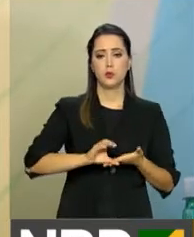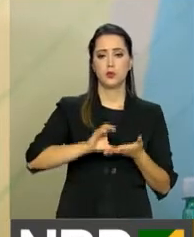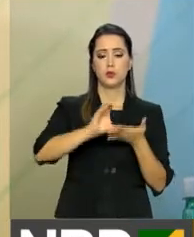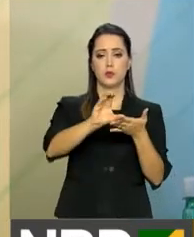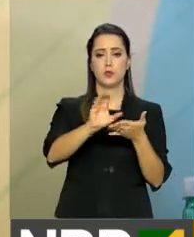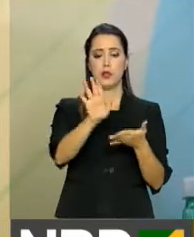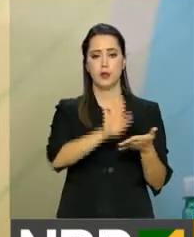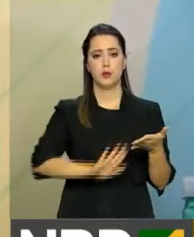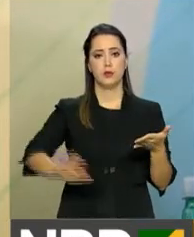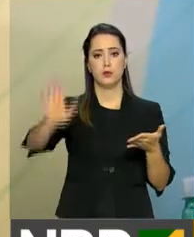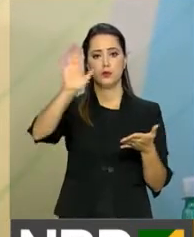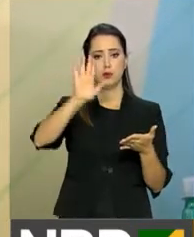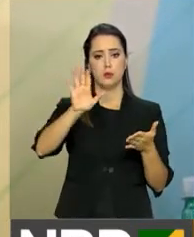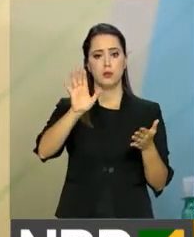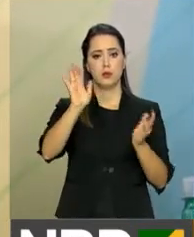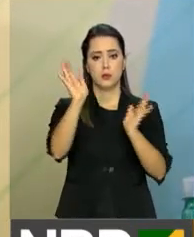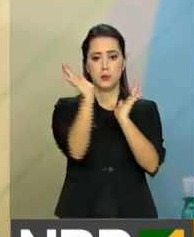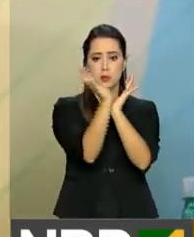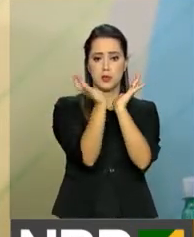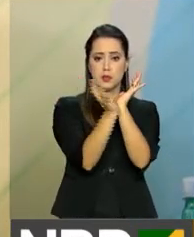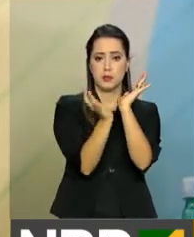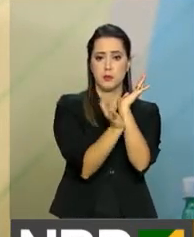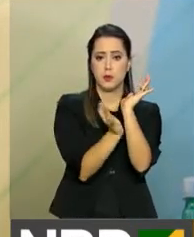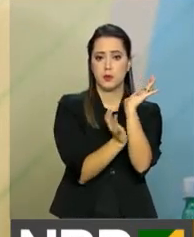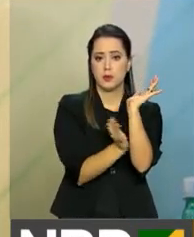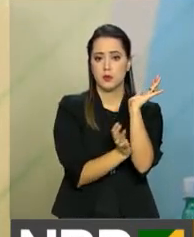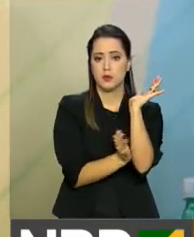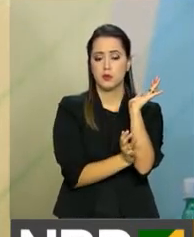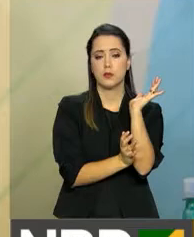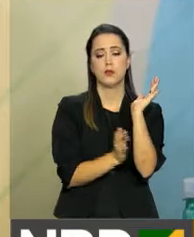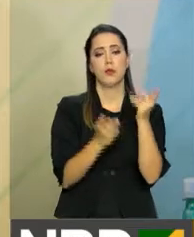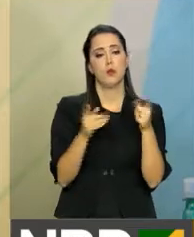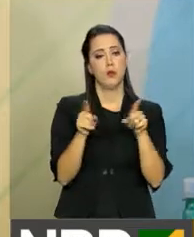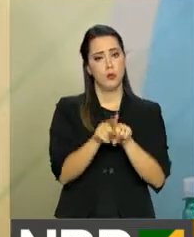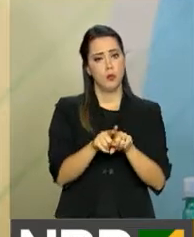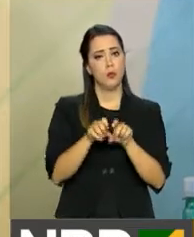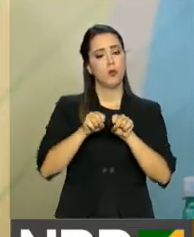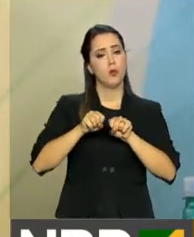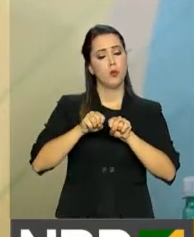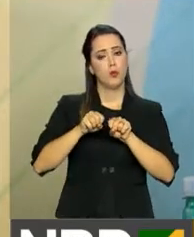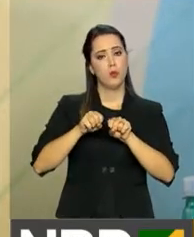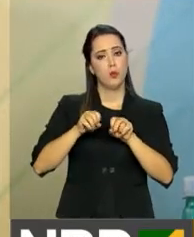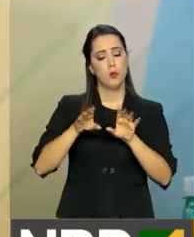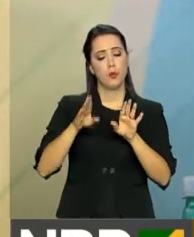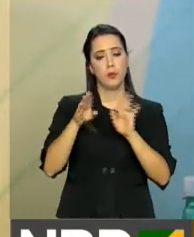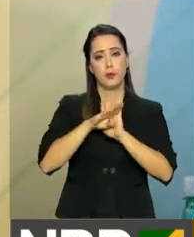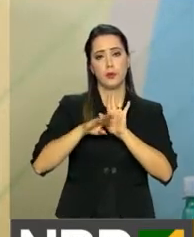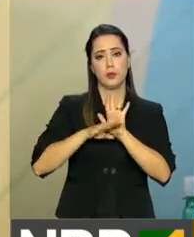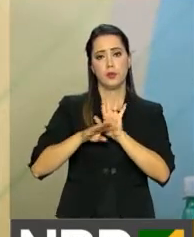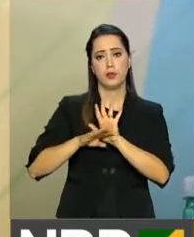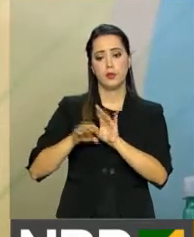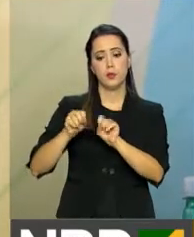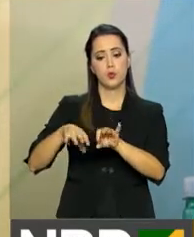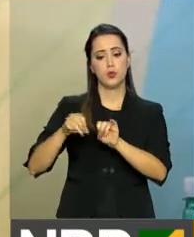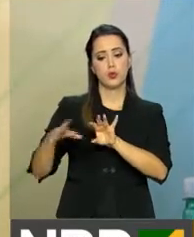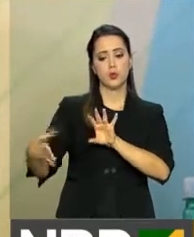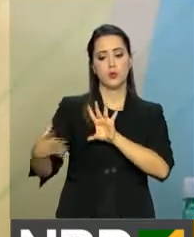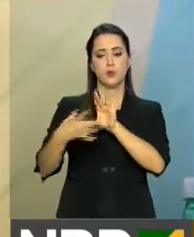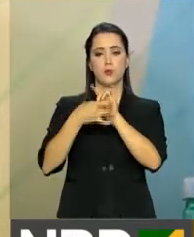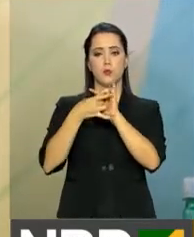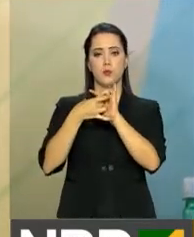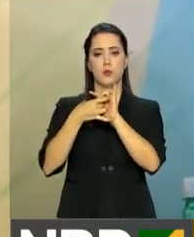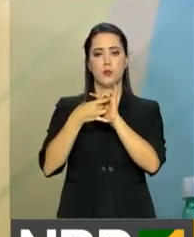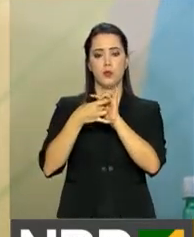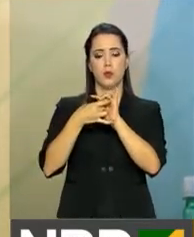para desburocratização o programa de educação conectada a política nacional